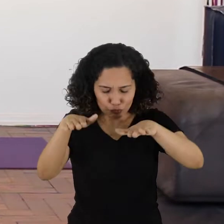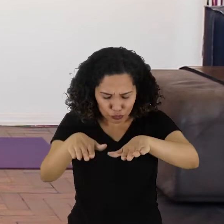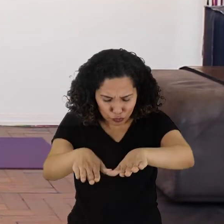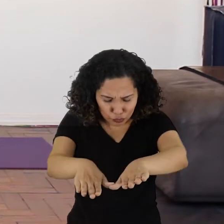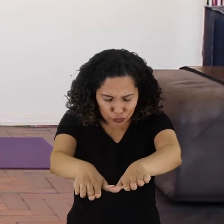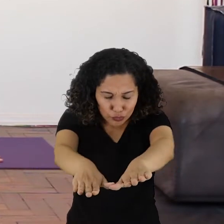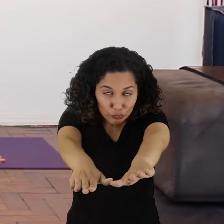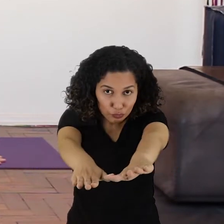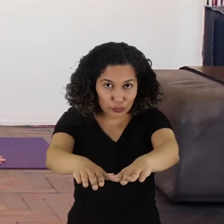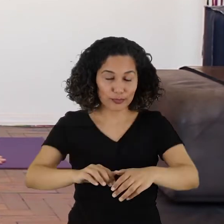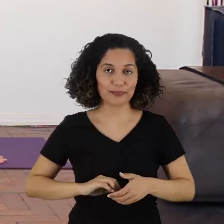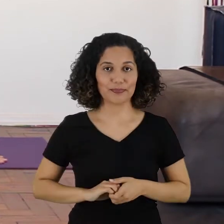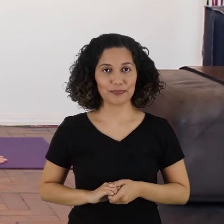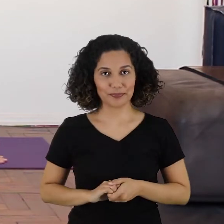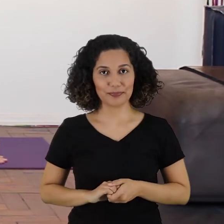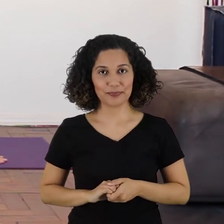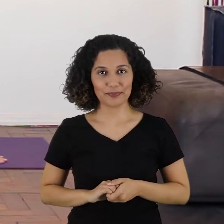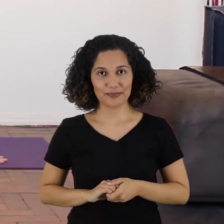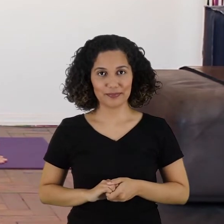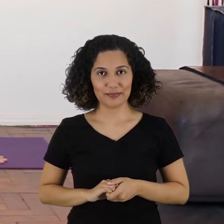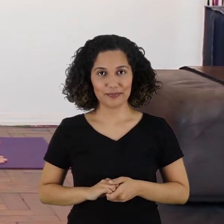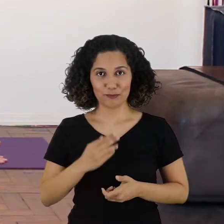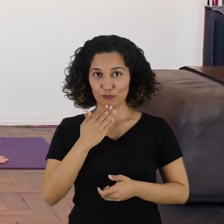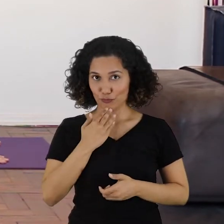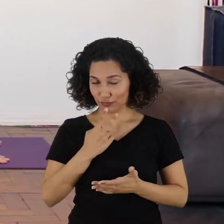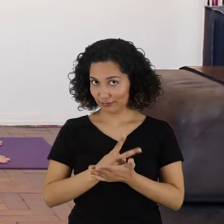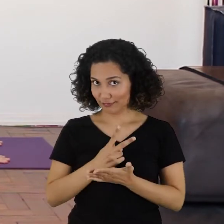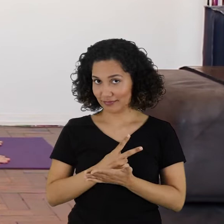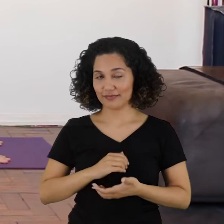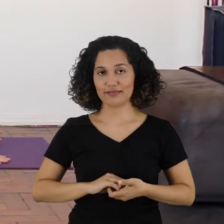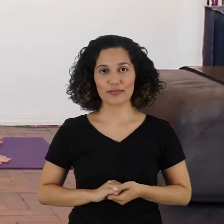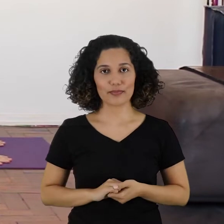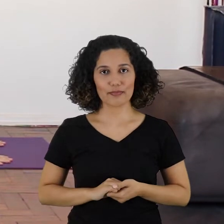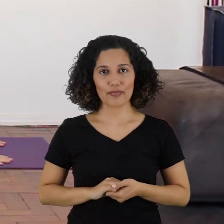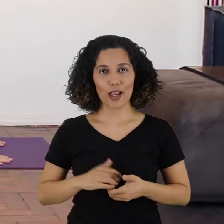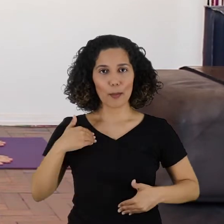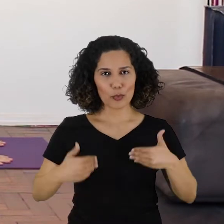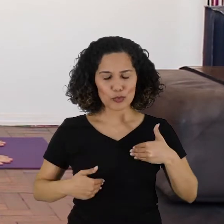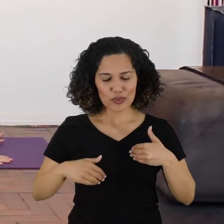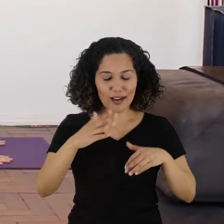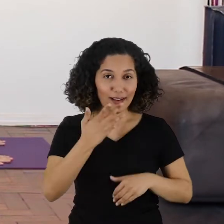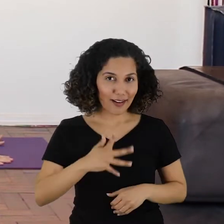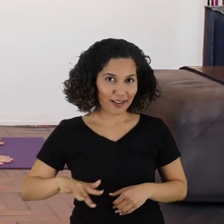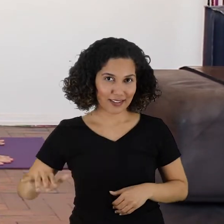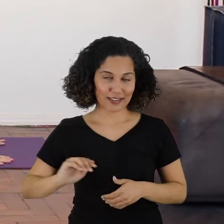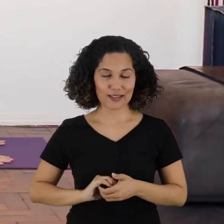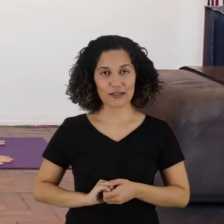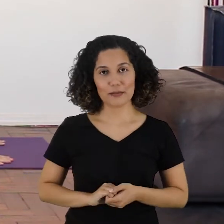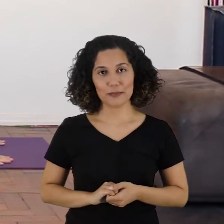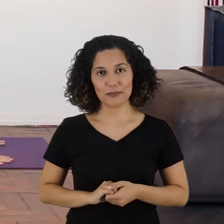o tronco, esticar os braços lá na frente, colocar o queixo no peito, lá na postura da criança.